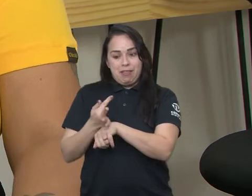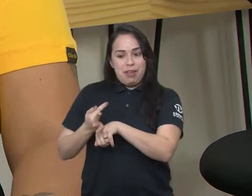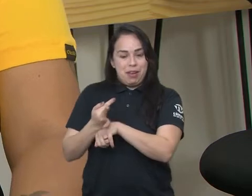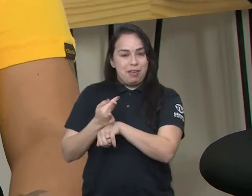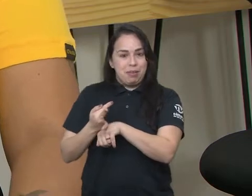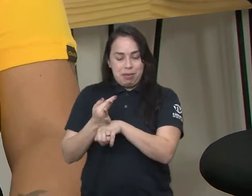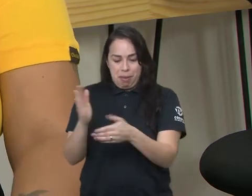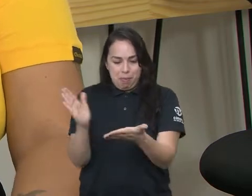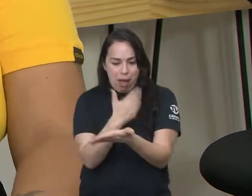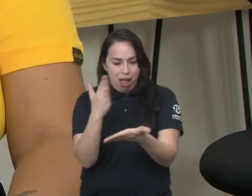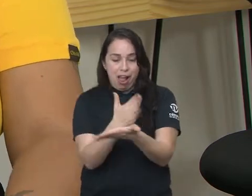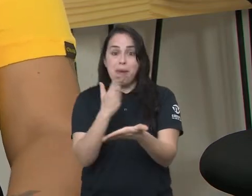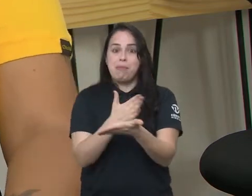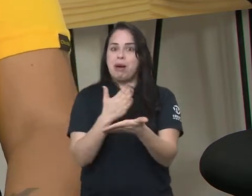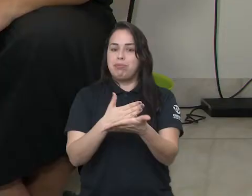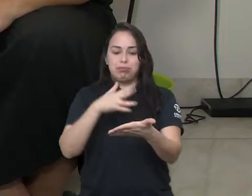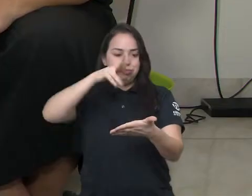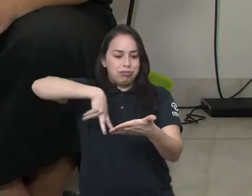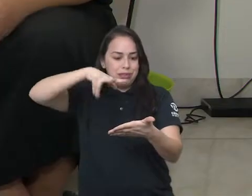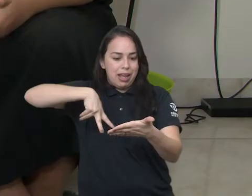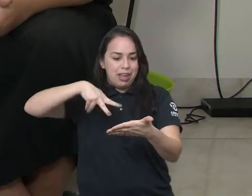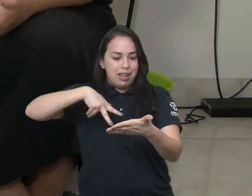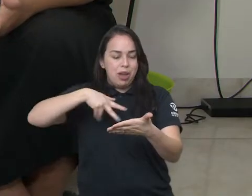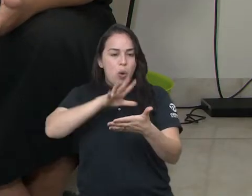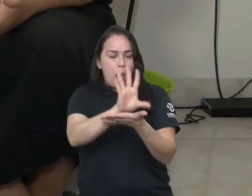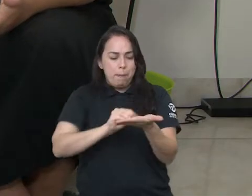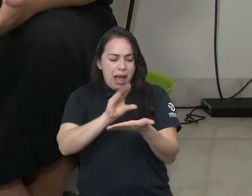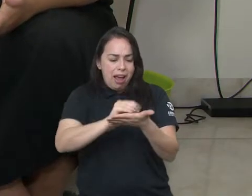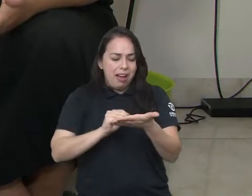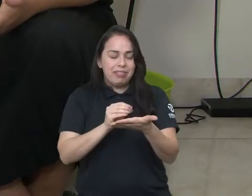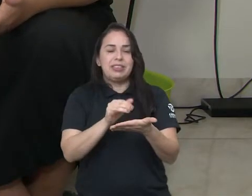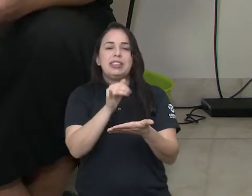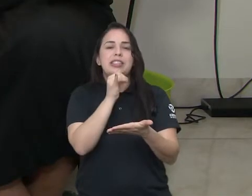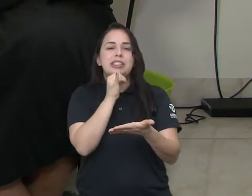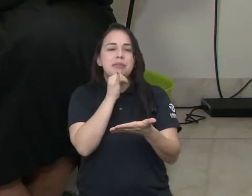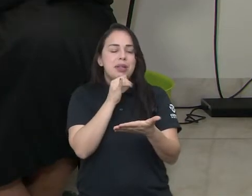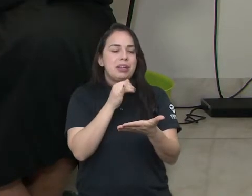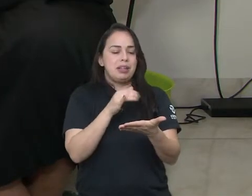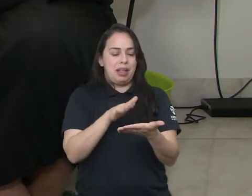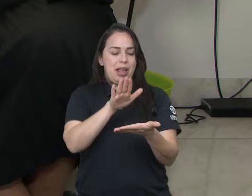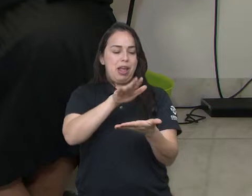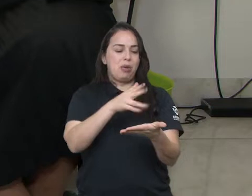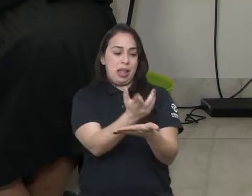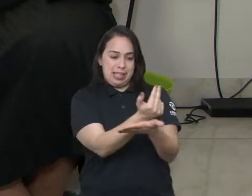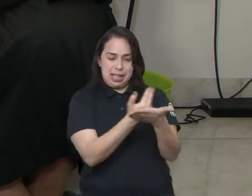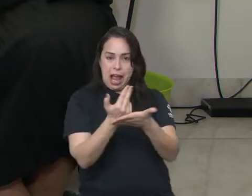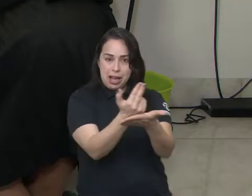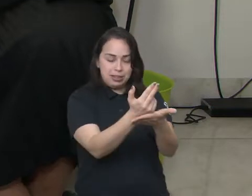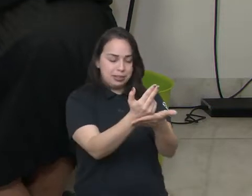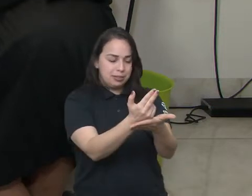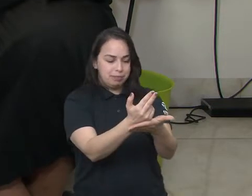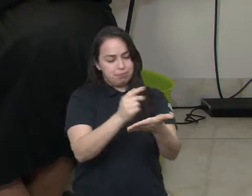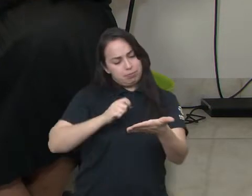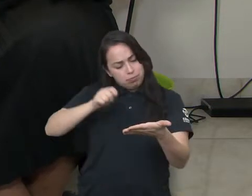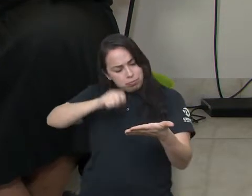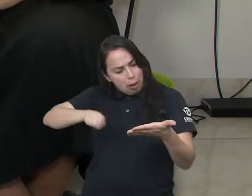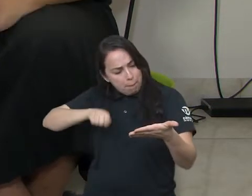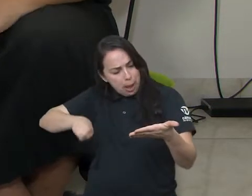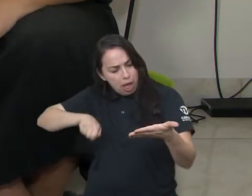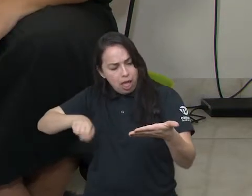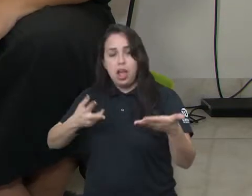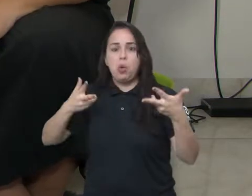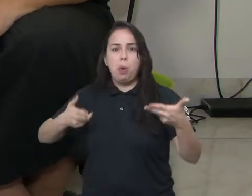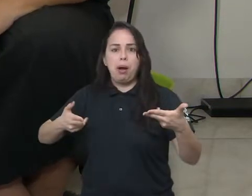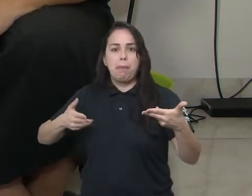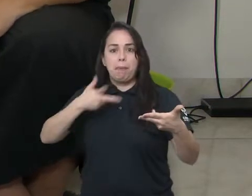as férias para ter o álbum. E eu lembro que eu desenhava tudo que tinha lá. Então eu copiava, pegava aqueles desenhos e